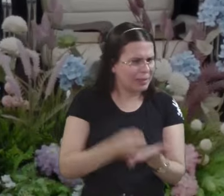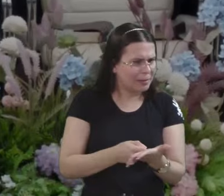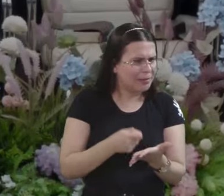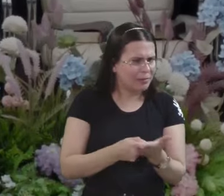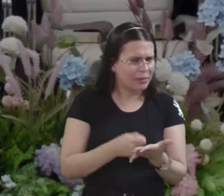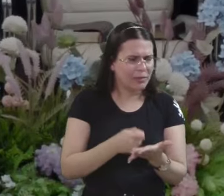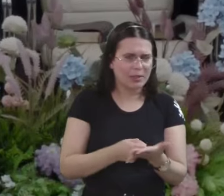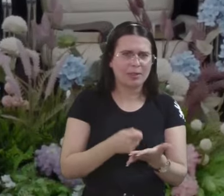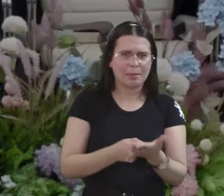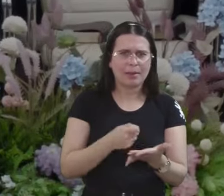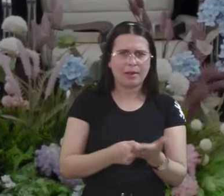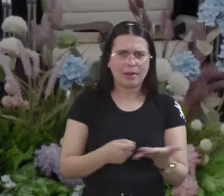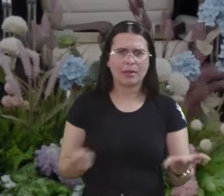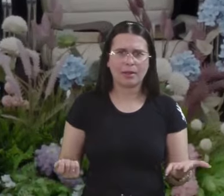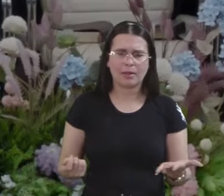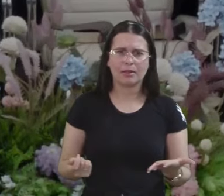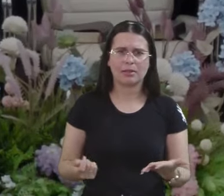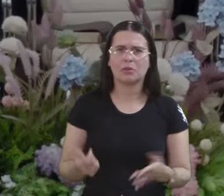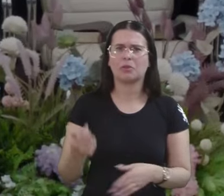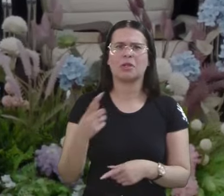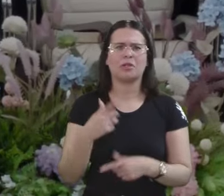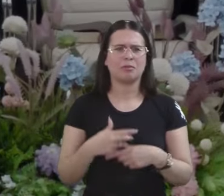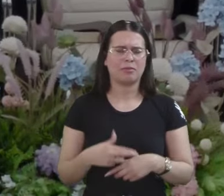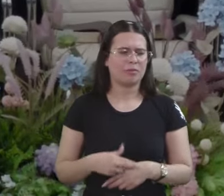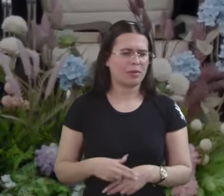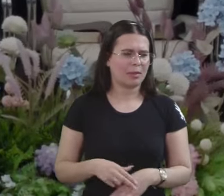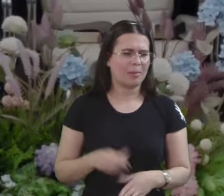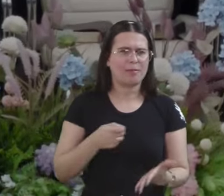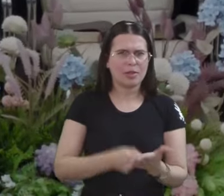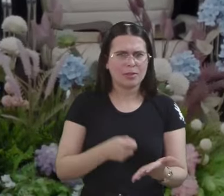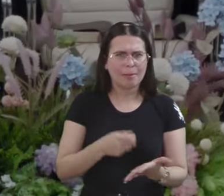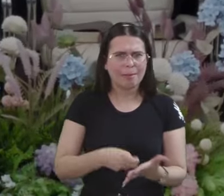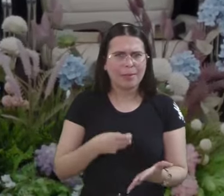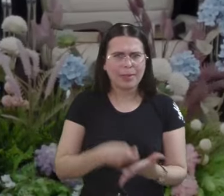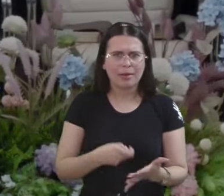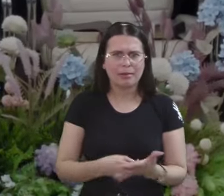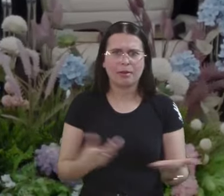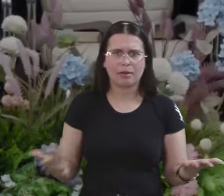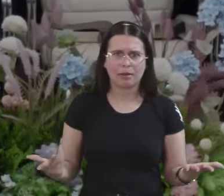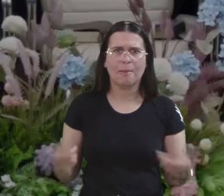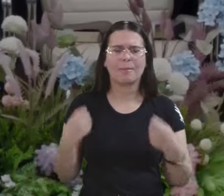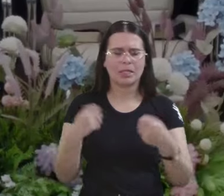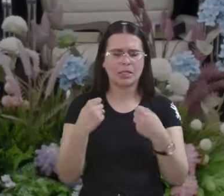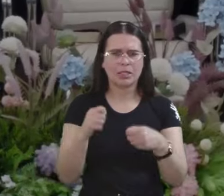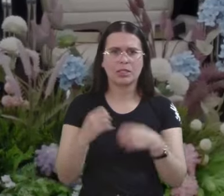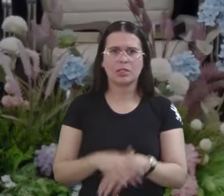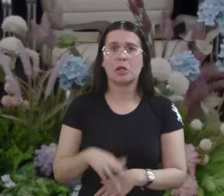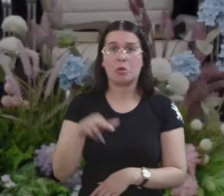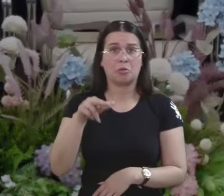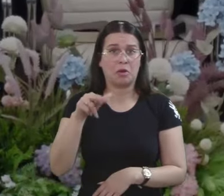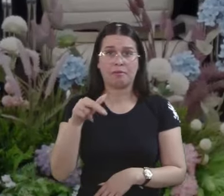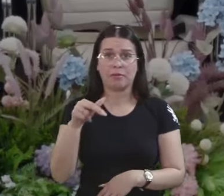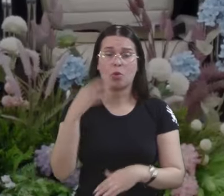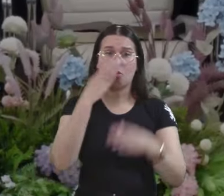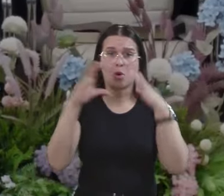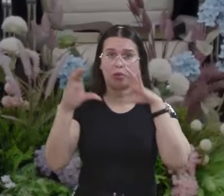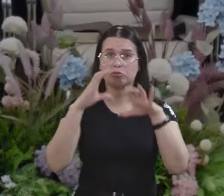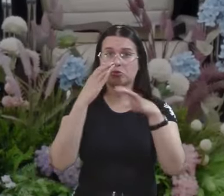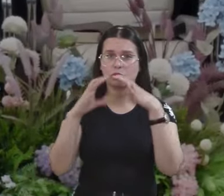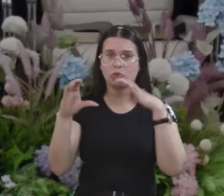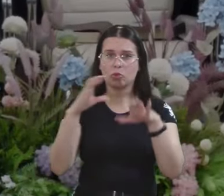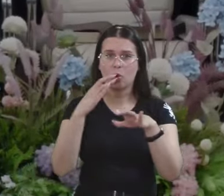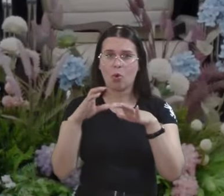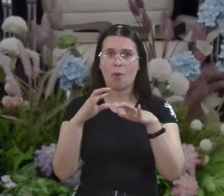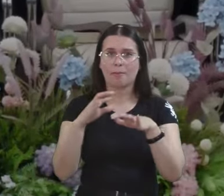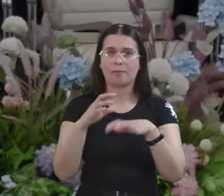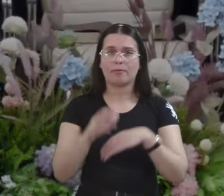com o alto. Não tem diferença entre nós. Eu também nunca vi o cantor e uma cantora levantar no